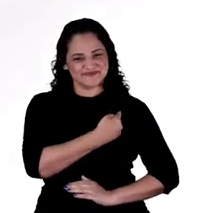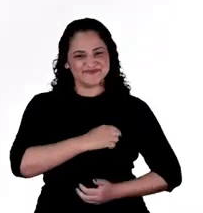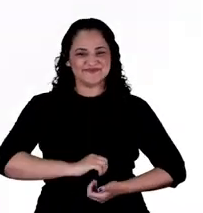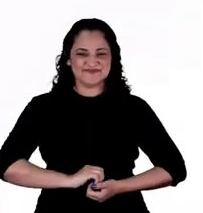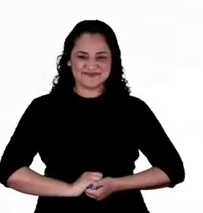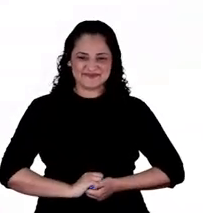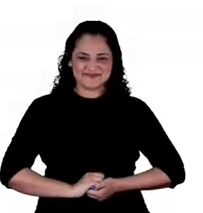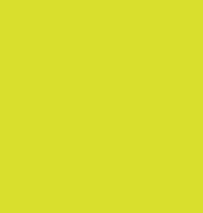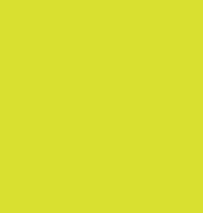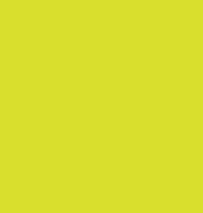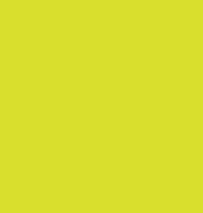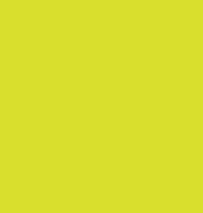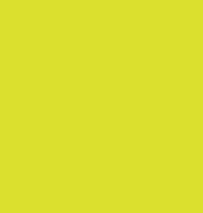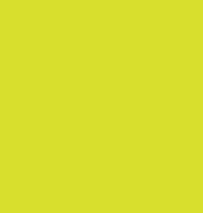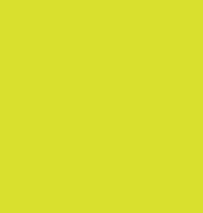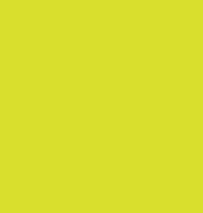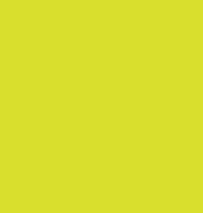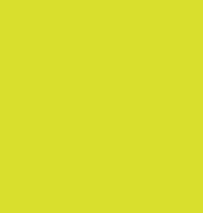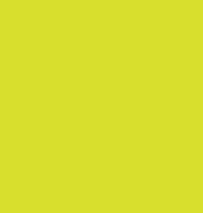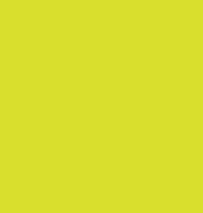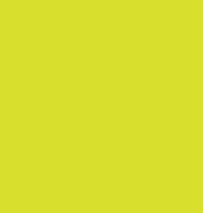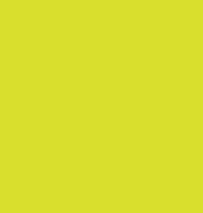que vem da gente